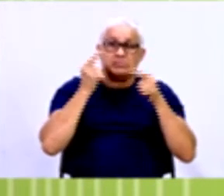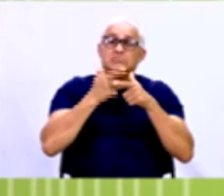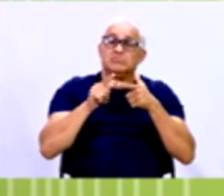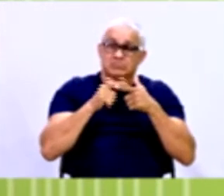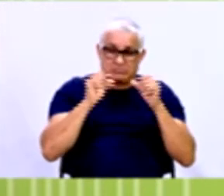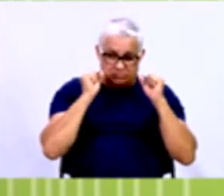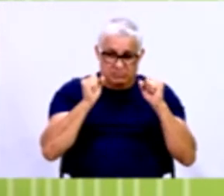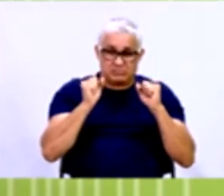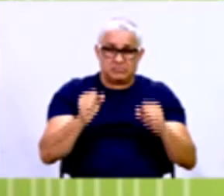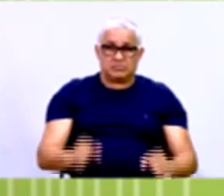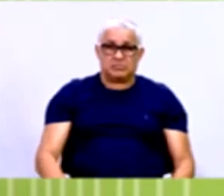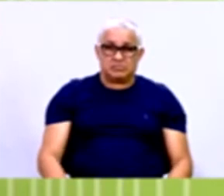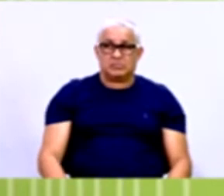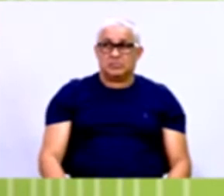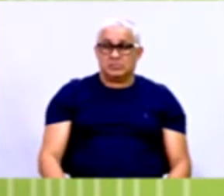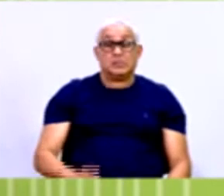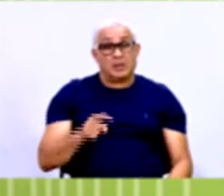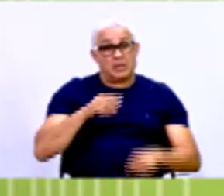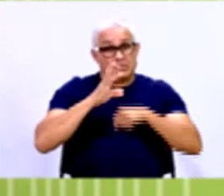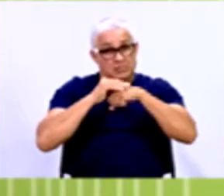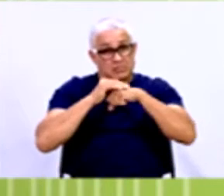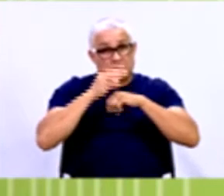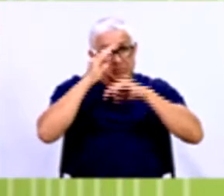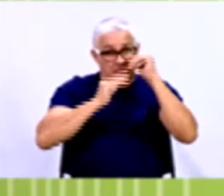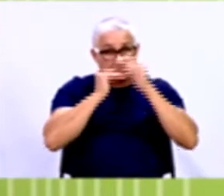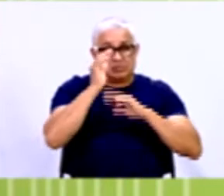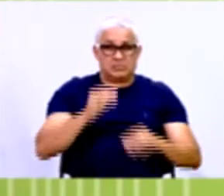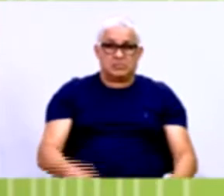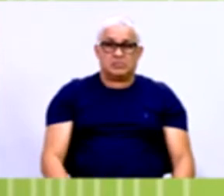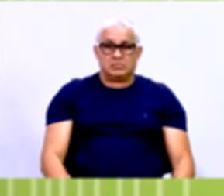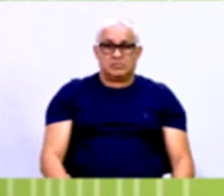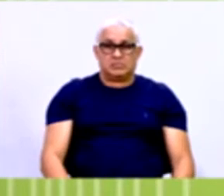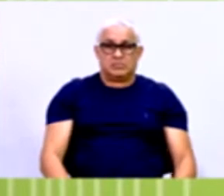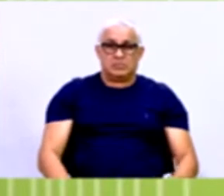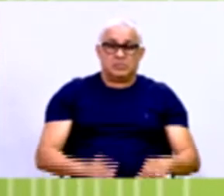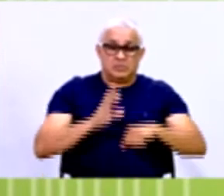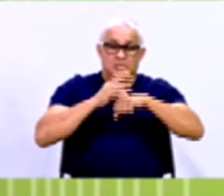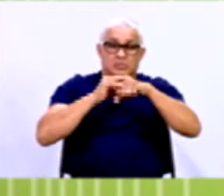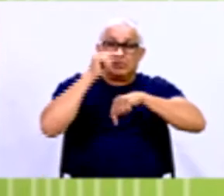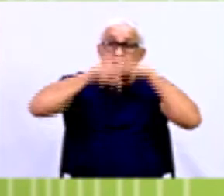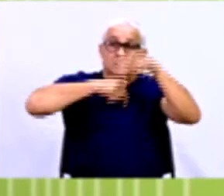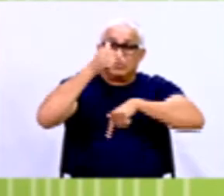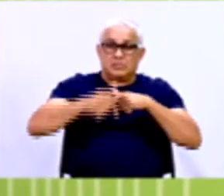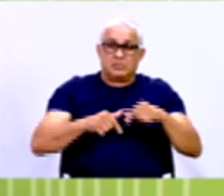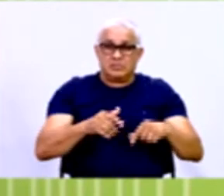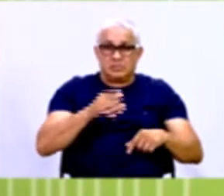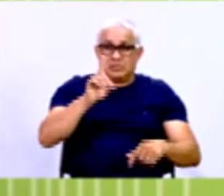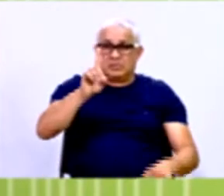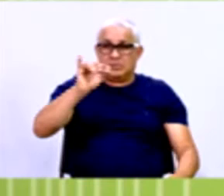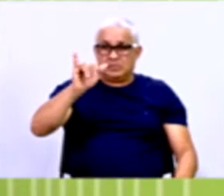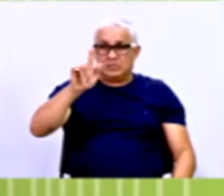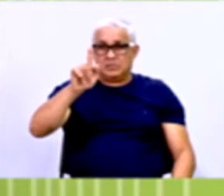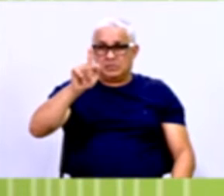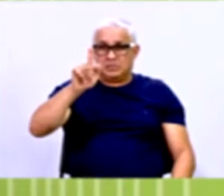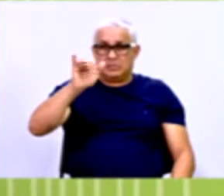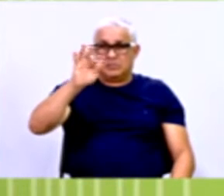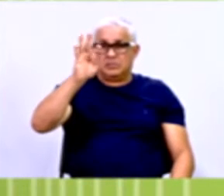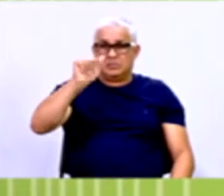Aí, esse é um caso de doença profissional. No caso de uma doença de trabalho, um digitador está lá trabalhando,